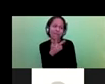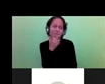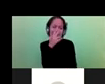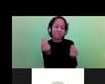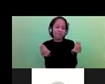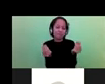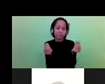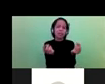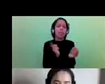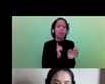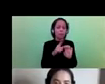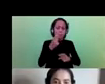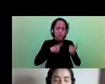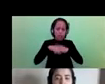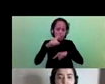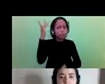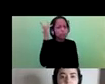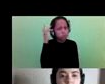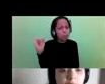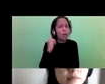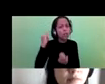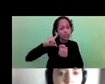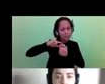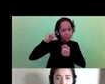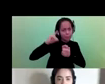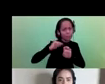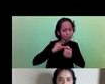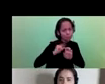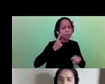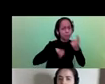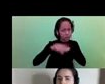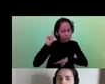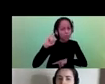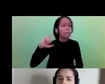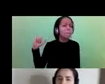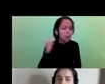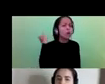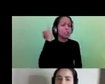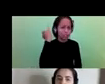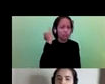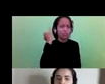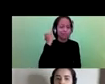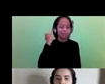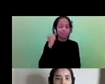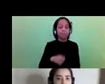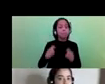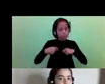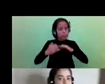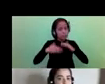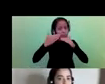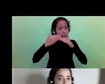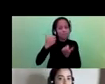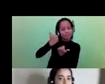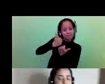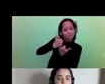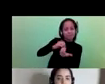Empreender é necessário também para a sociedade. Nós precisamos, sim, também avançar nesse sentido.